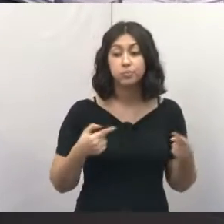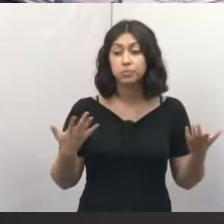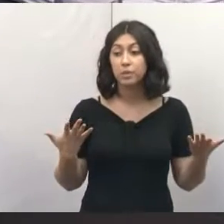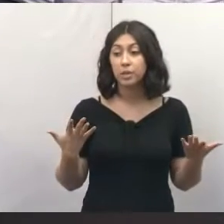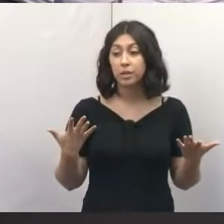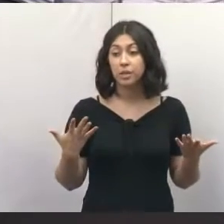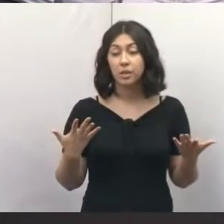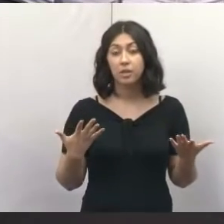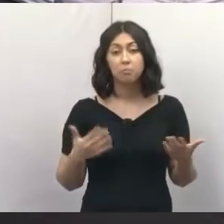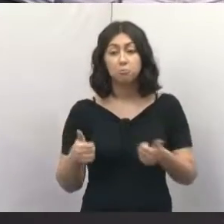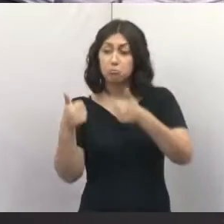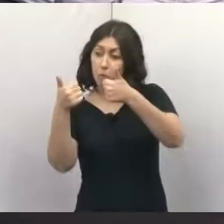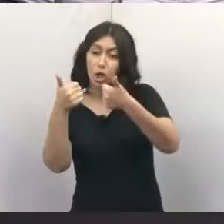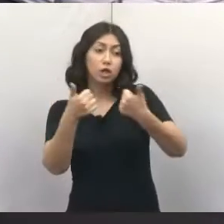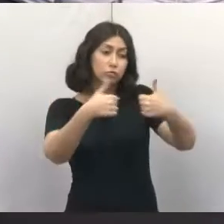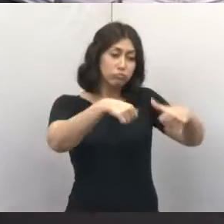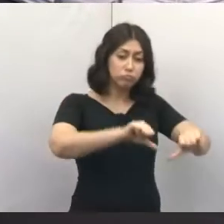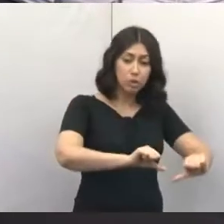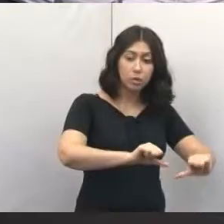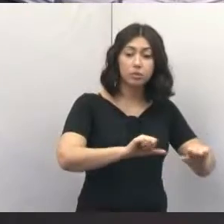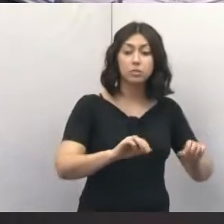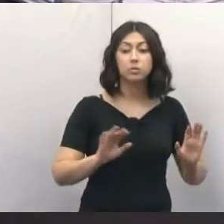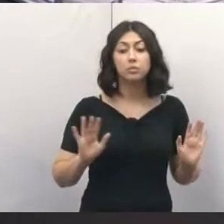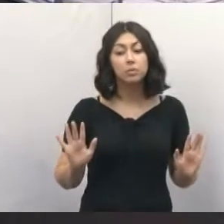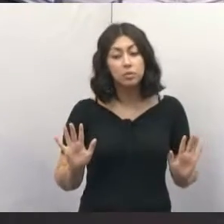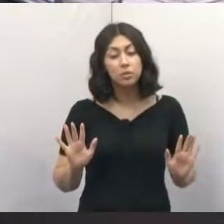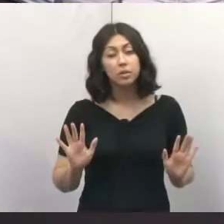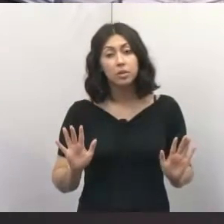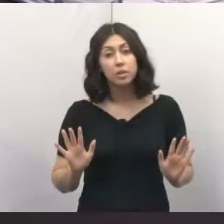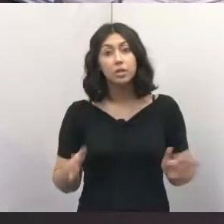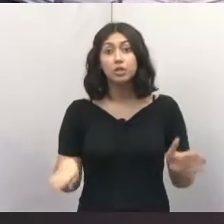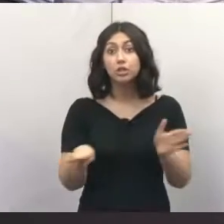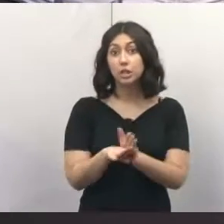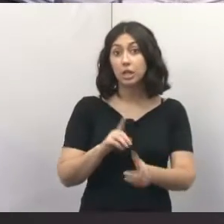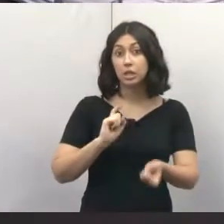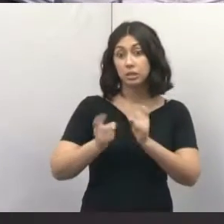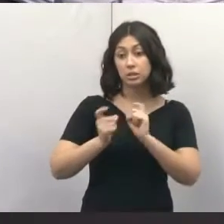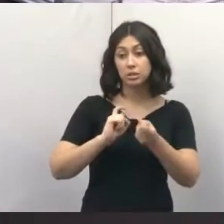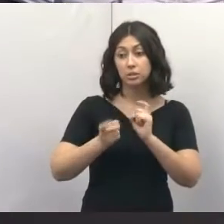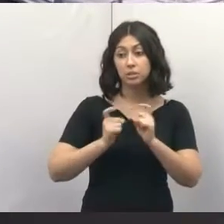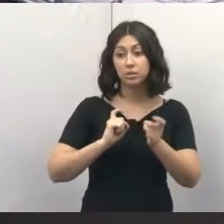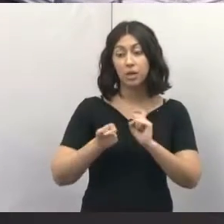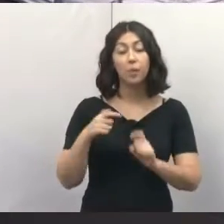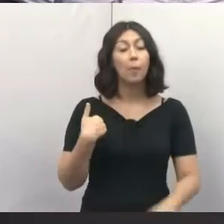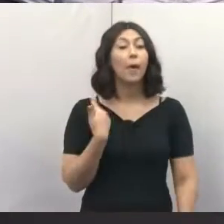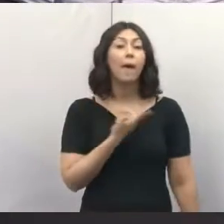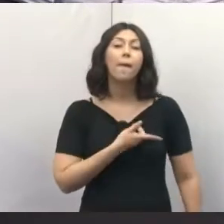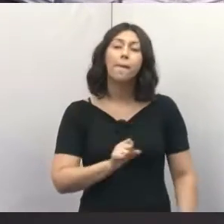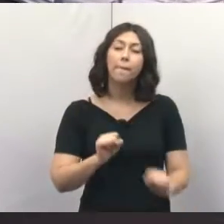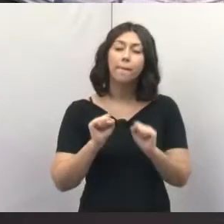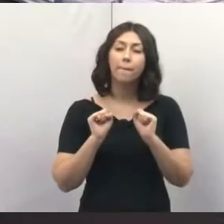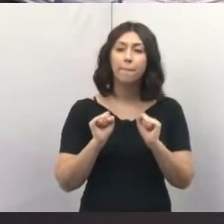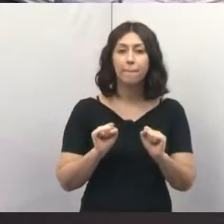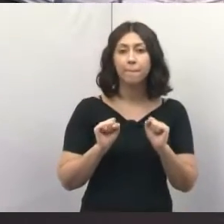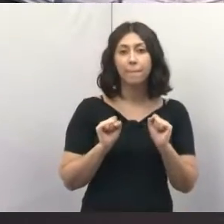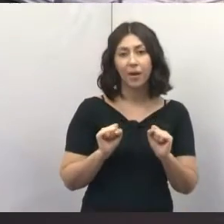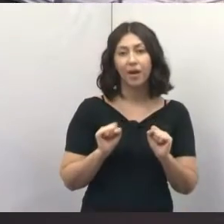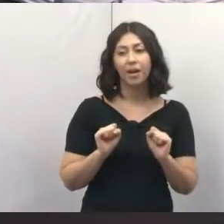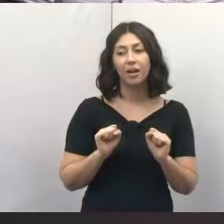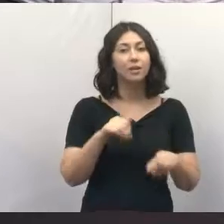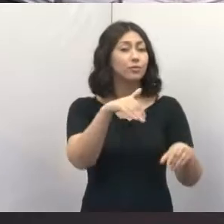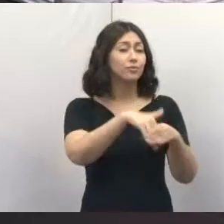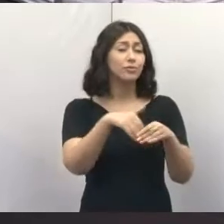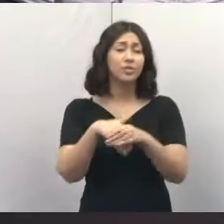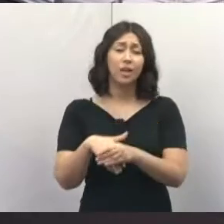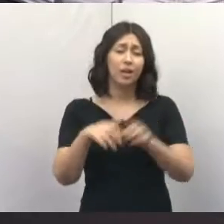ver os pontos positivos, ver os pontos negativos, para chegar na sessão, a gente poder o quê? Votar